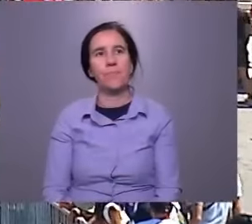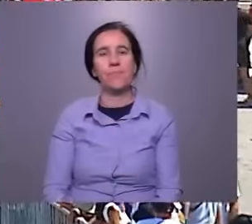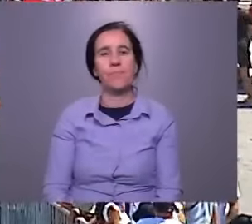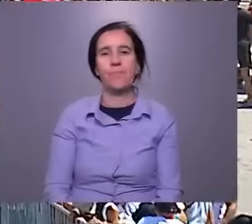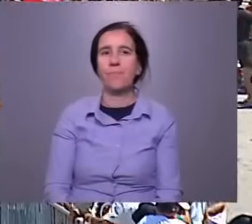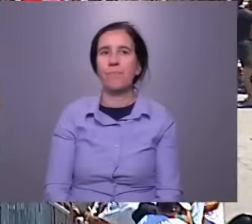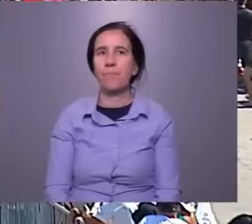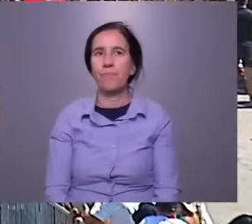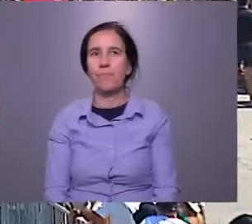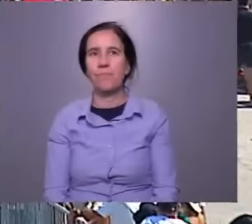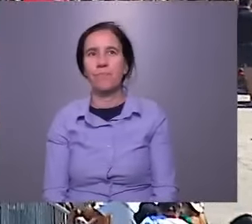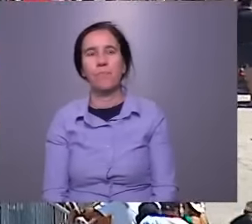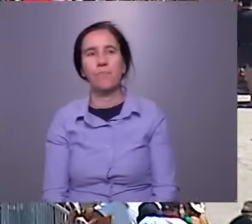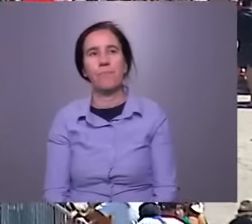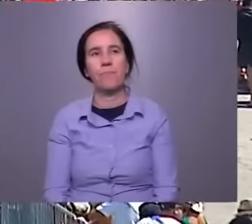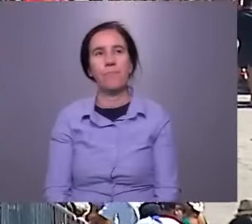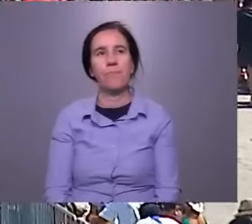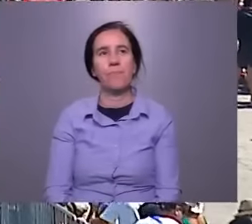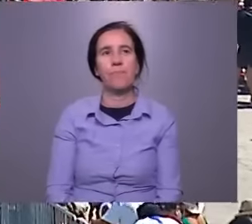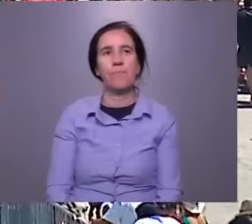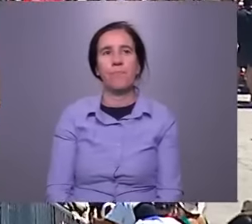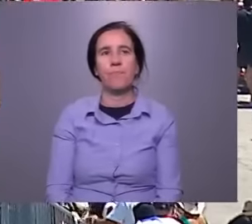Saudai-vos na paz de Cristo.